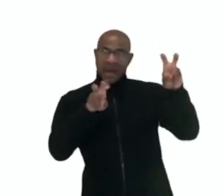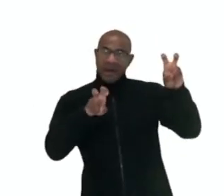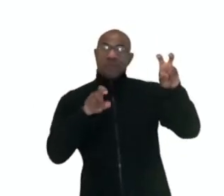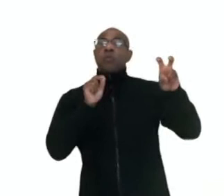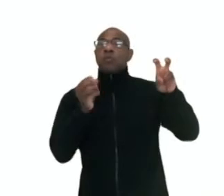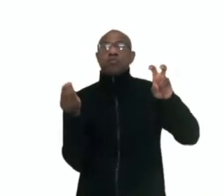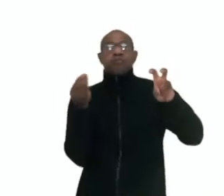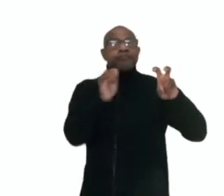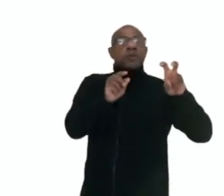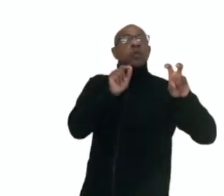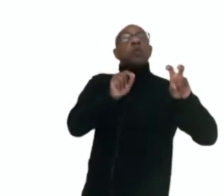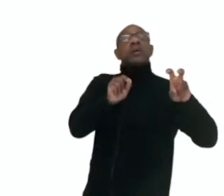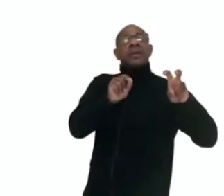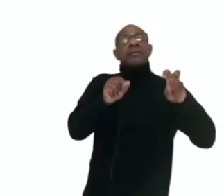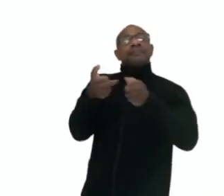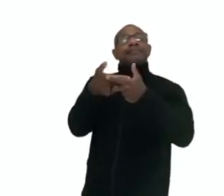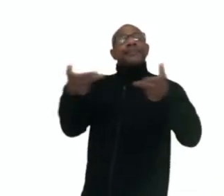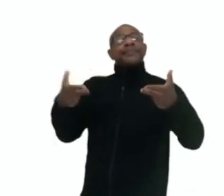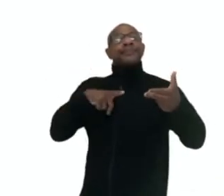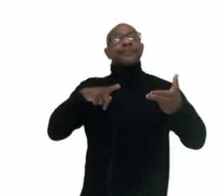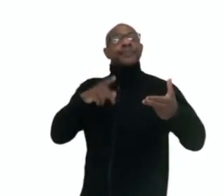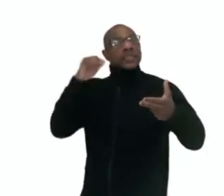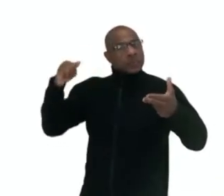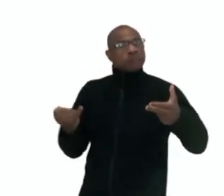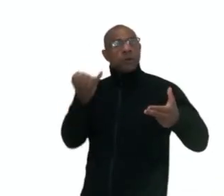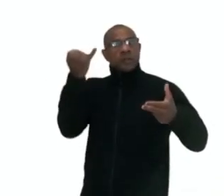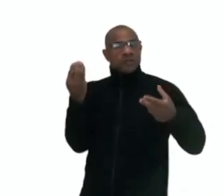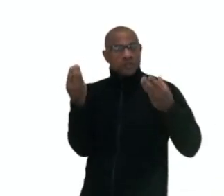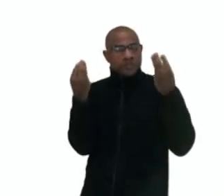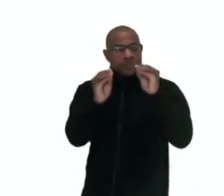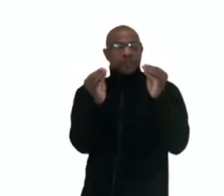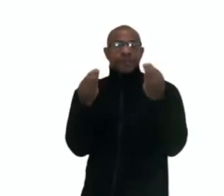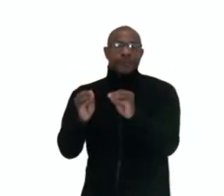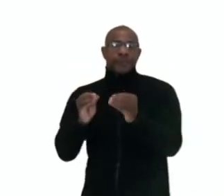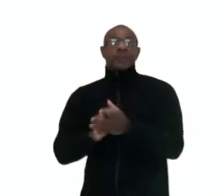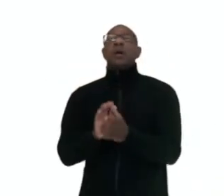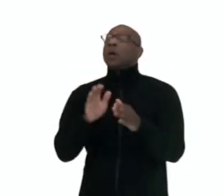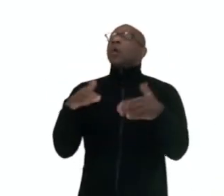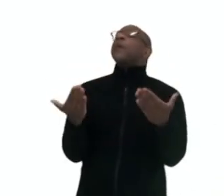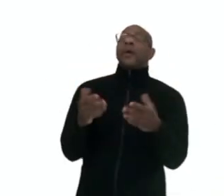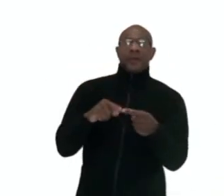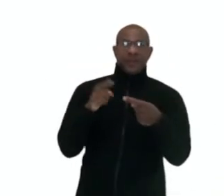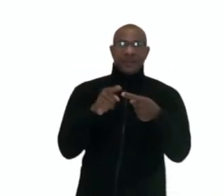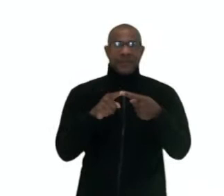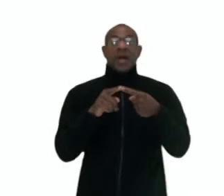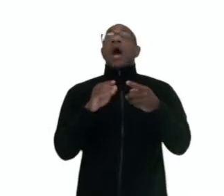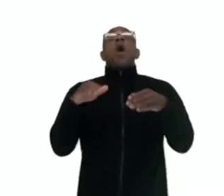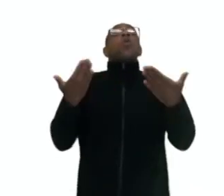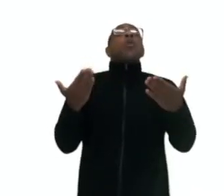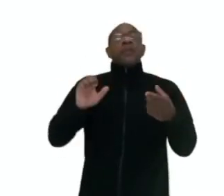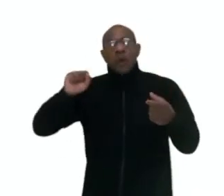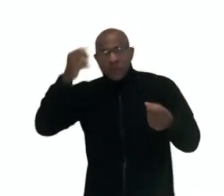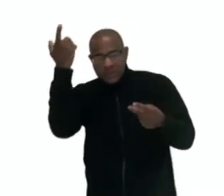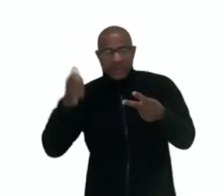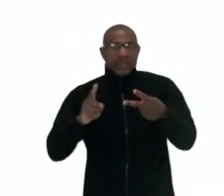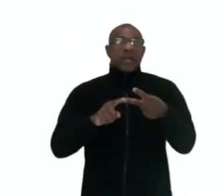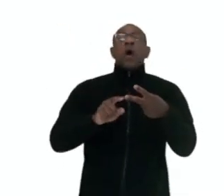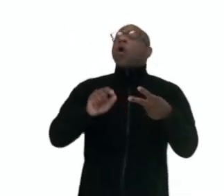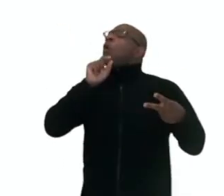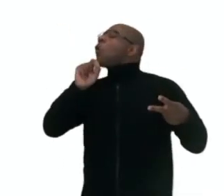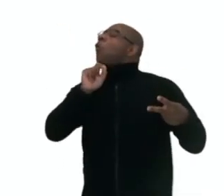o quê? Os elementos essenciais da notícia. Quais são, então? Quando aconteceu, o